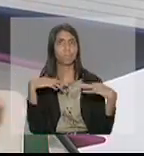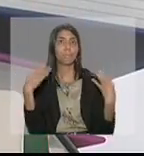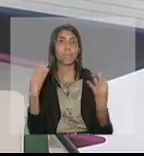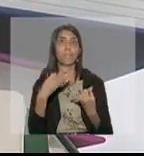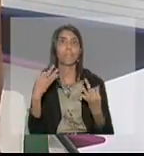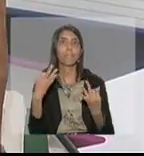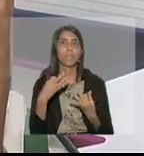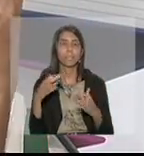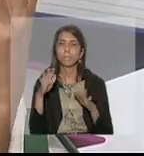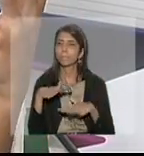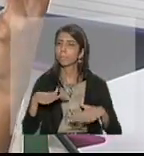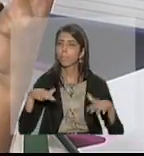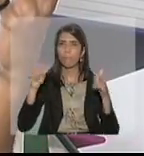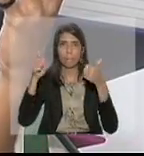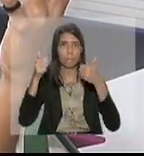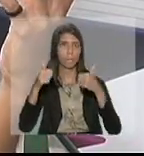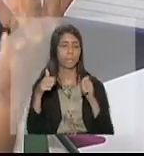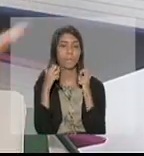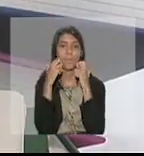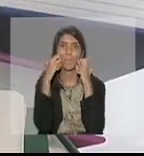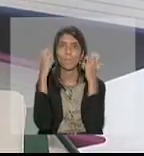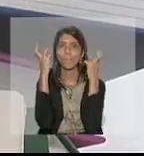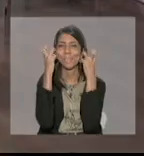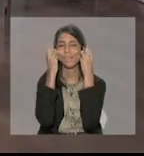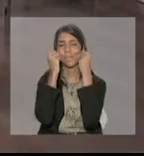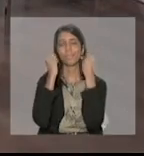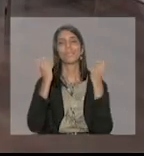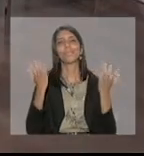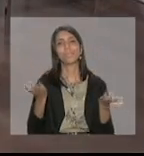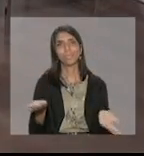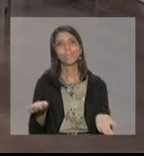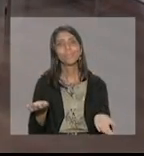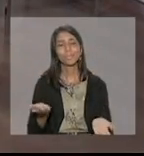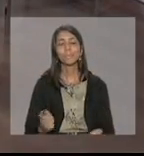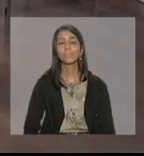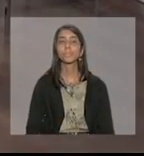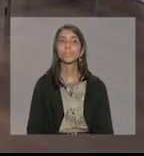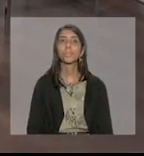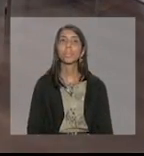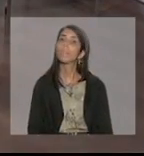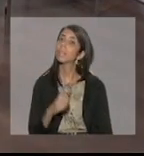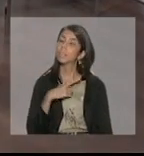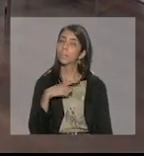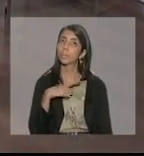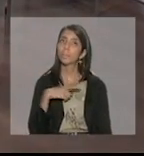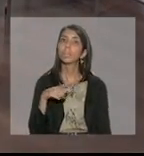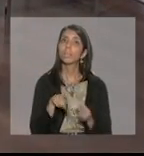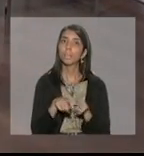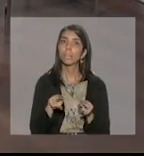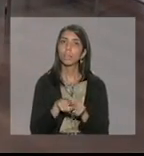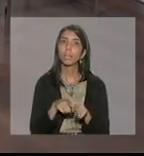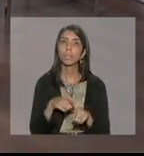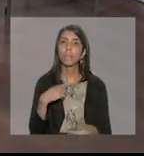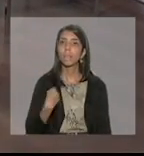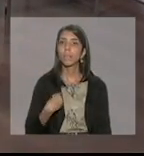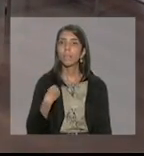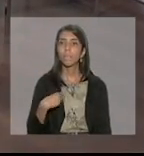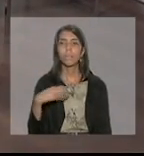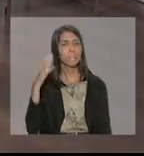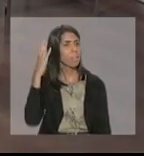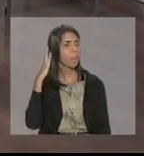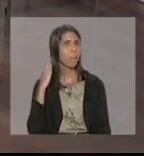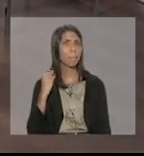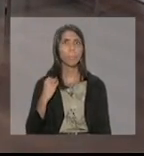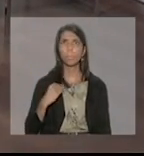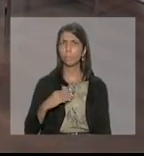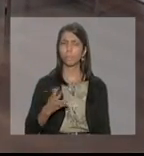os sóis e os deuses morriam de vergonha. Boa, boa. Eu trouxe também Ela Leva a Vida nos